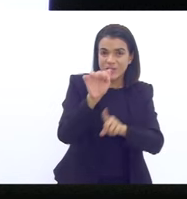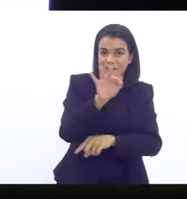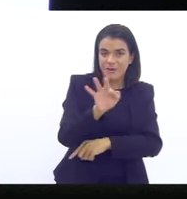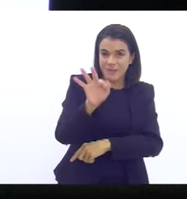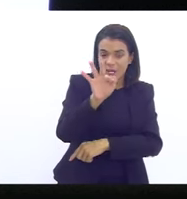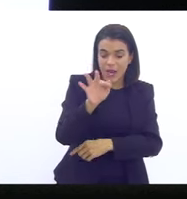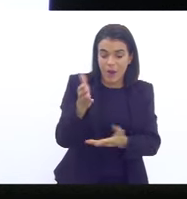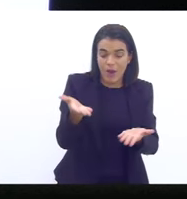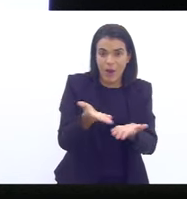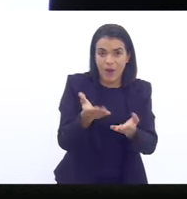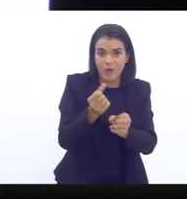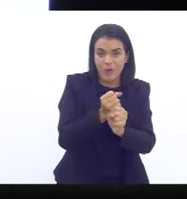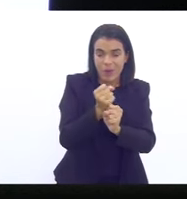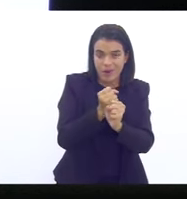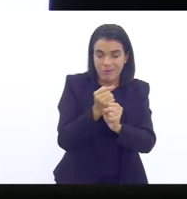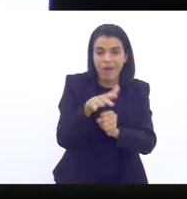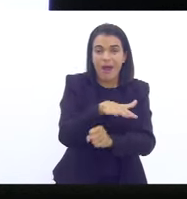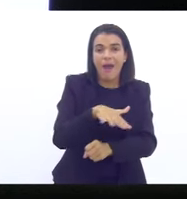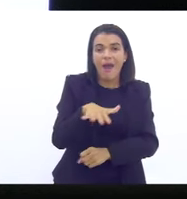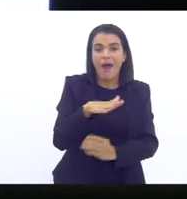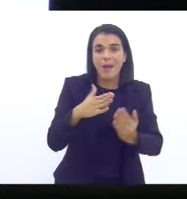fevereiro desse ano na região serrana.